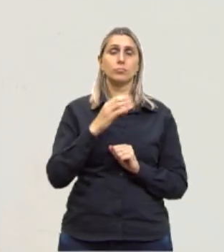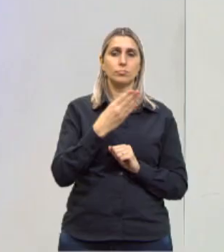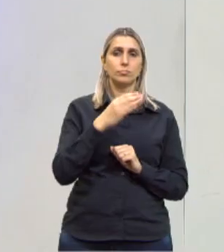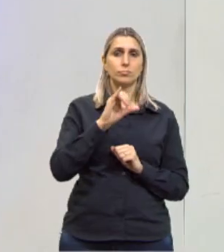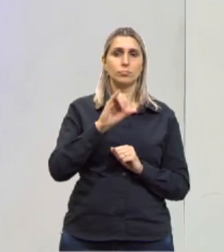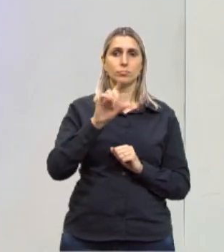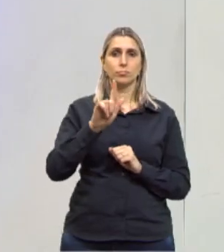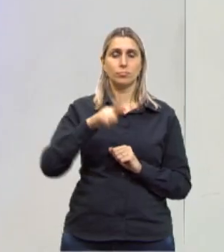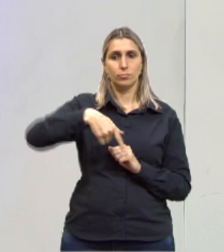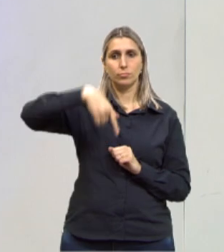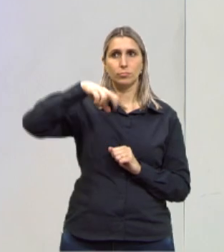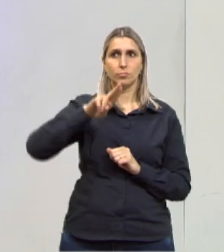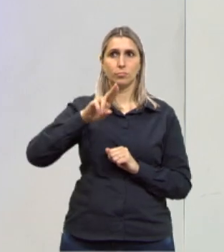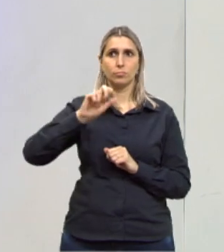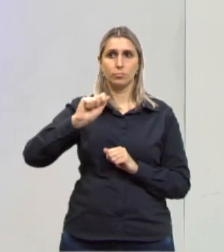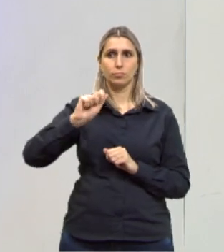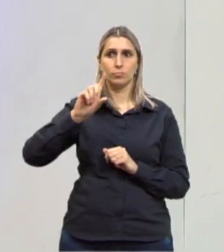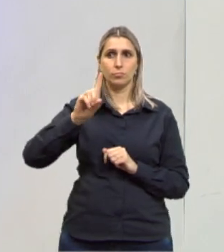biquadrada.